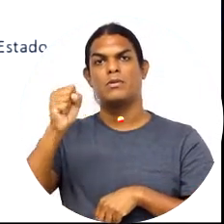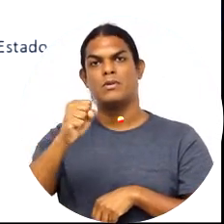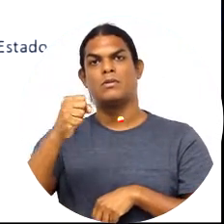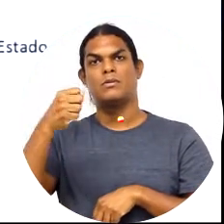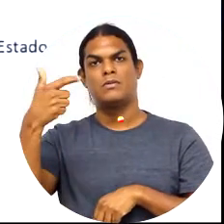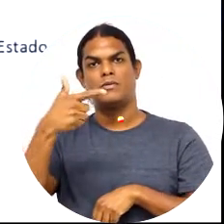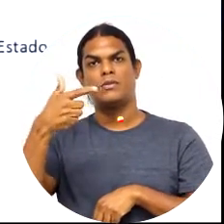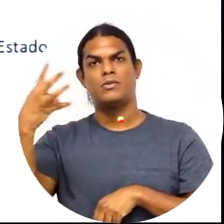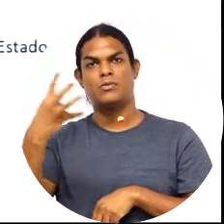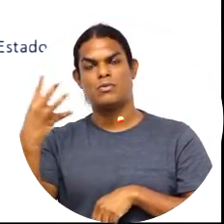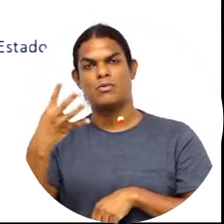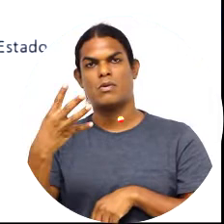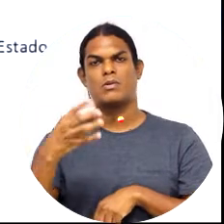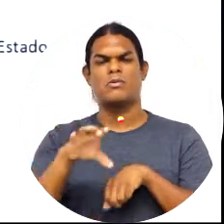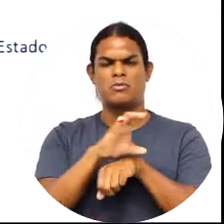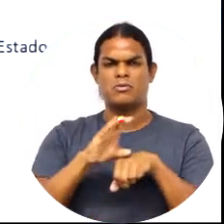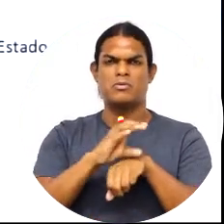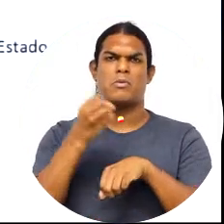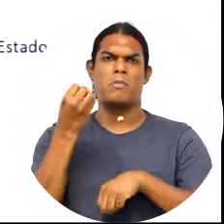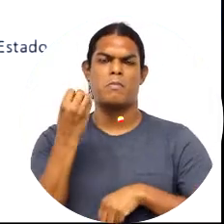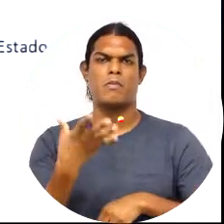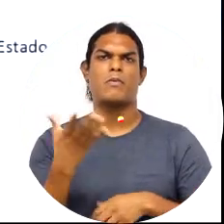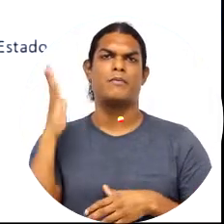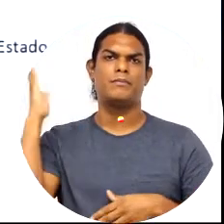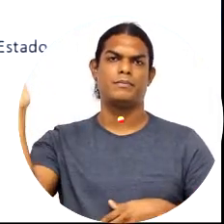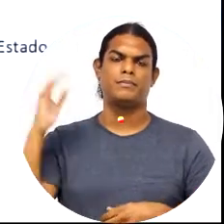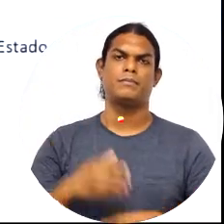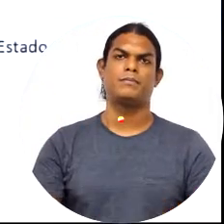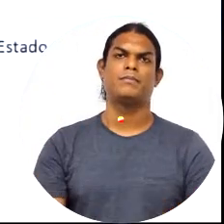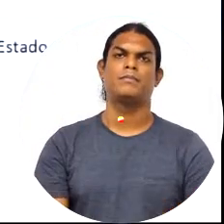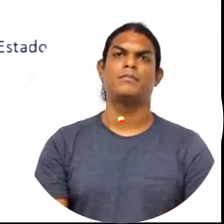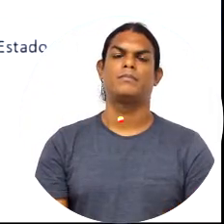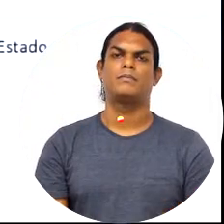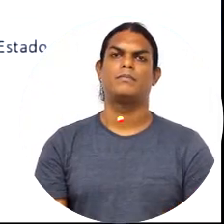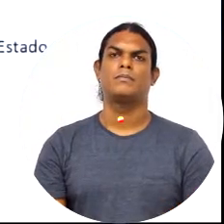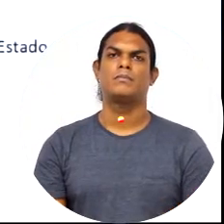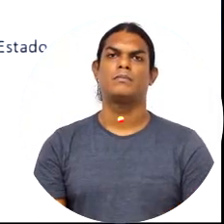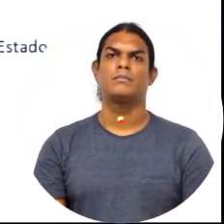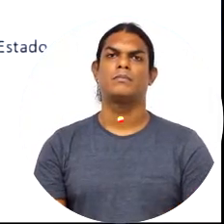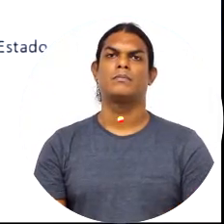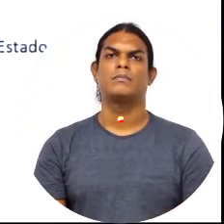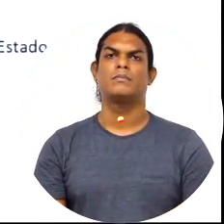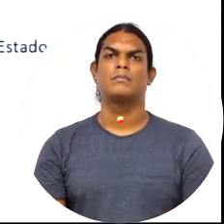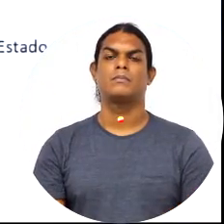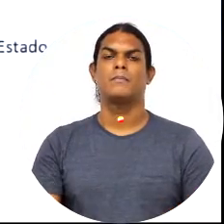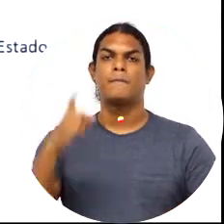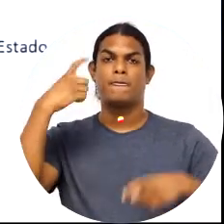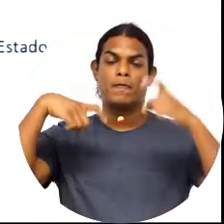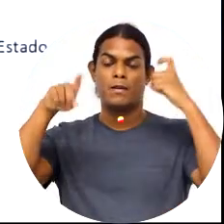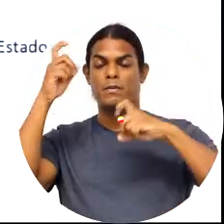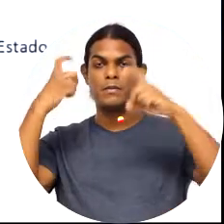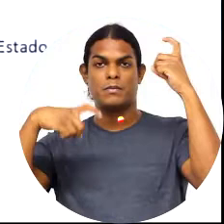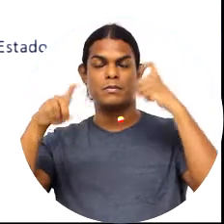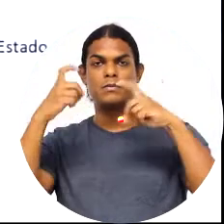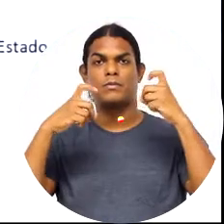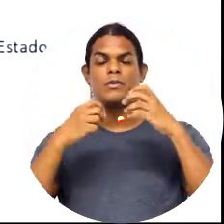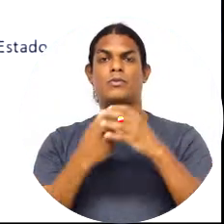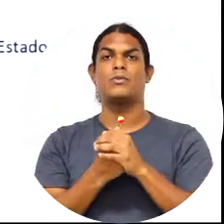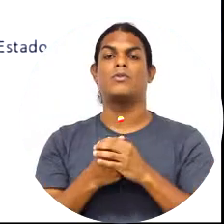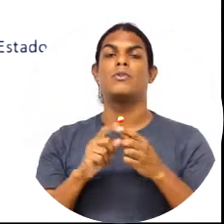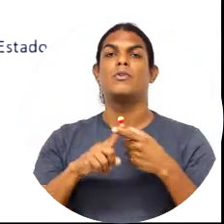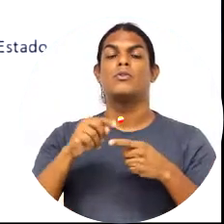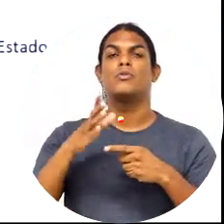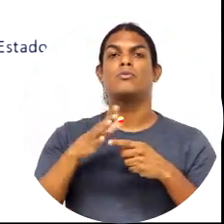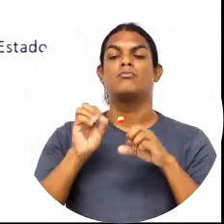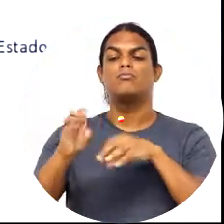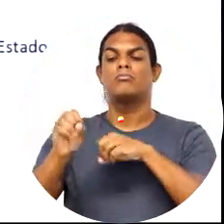Constituição boa, onde, até pela época, né, que se vivia, onde se preocupou com a gratuidade do ensino primário